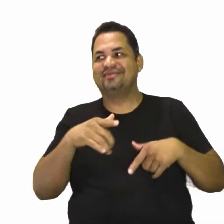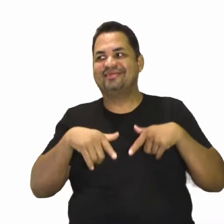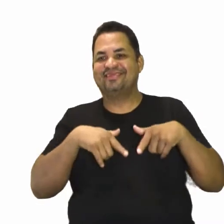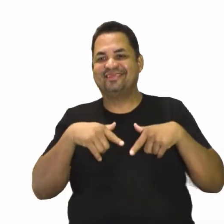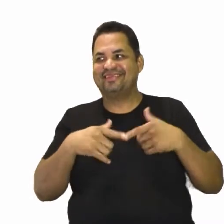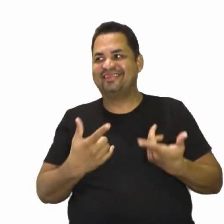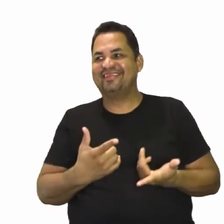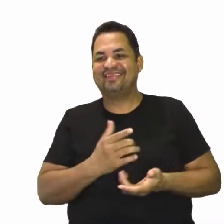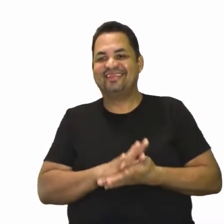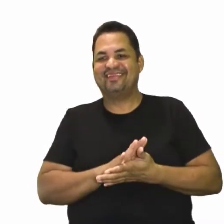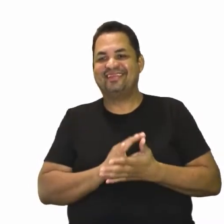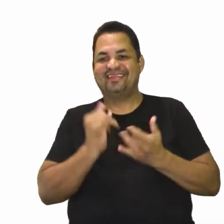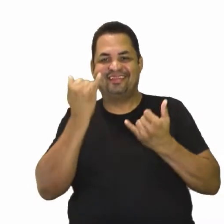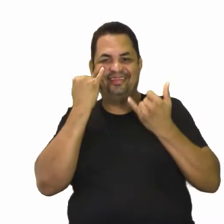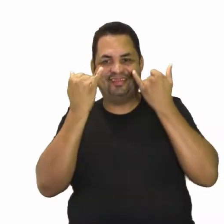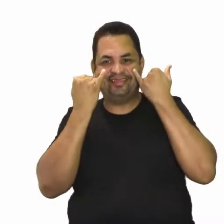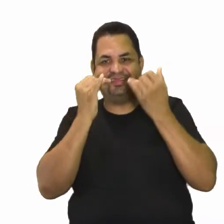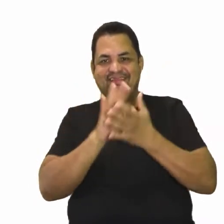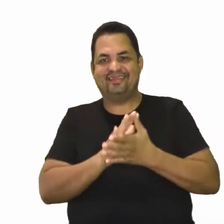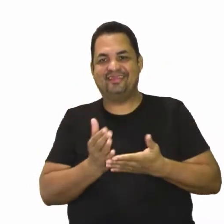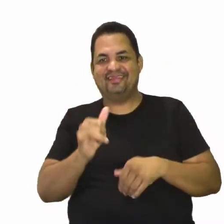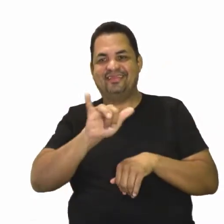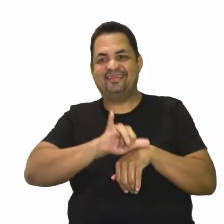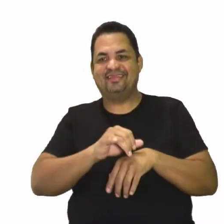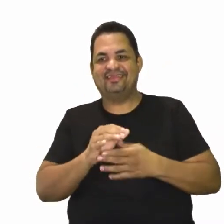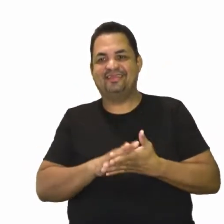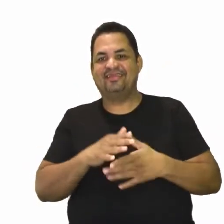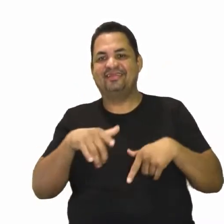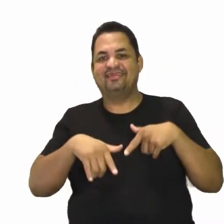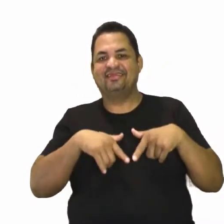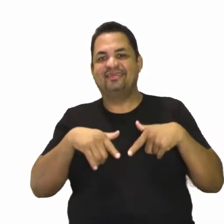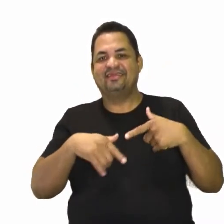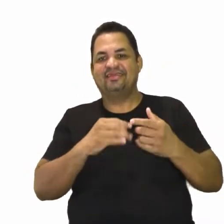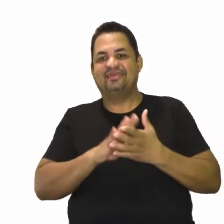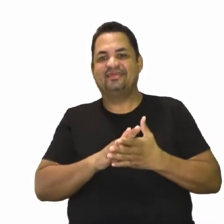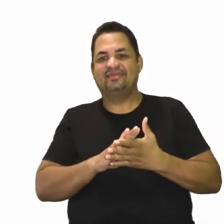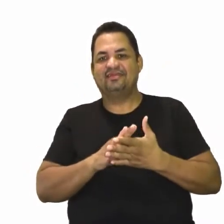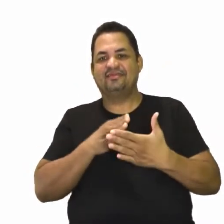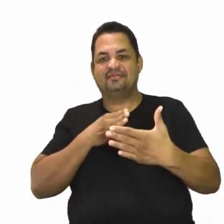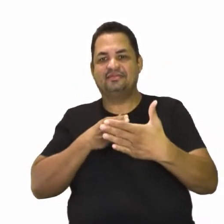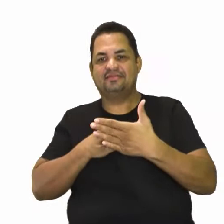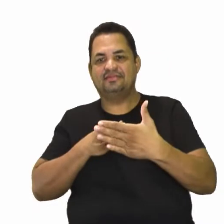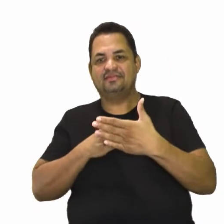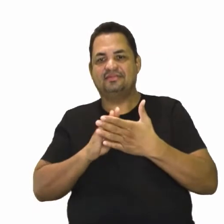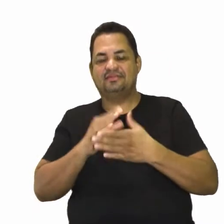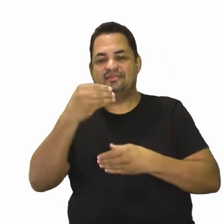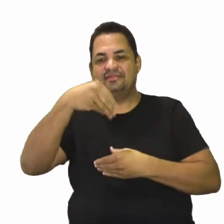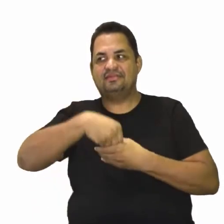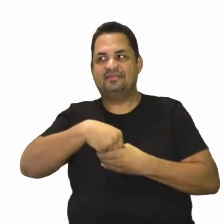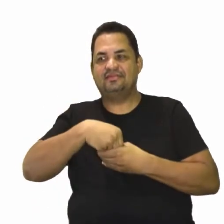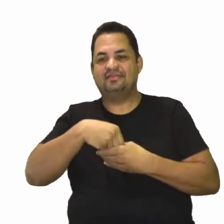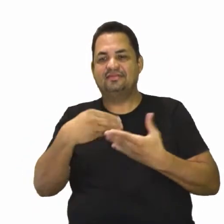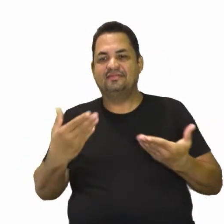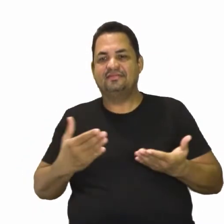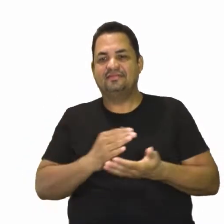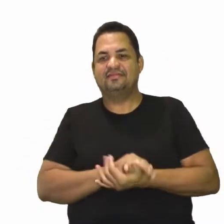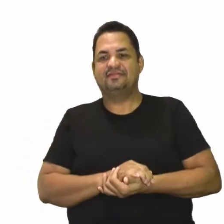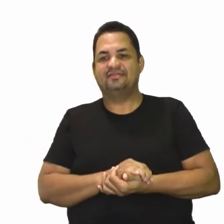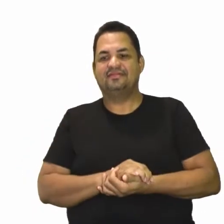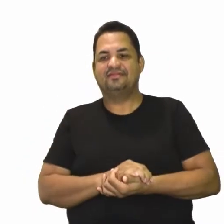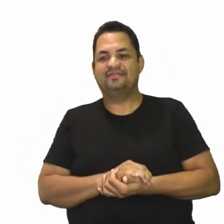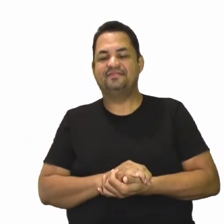Informações. O Centro de Operação de Defesa Interna. Centro de Operação de Defesa